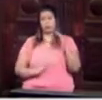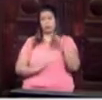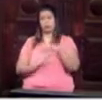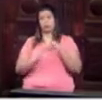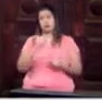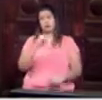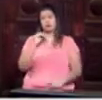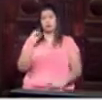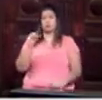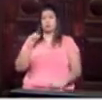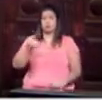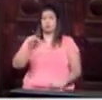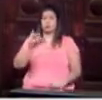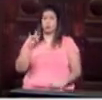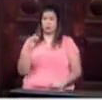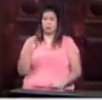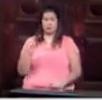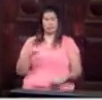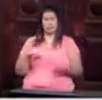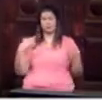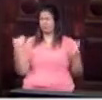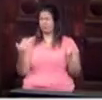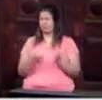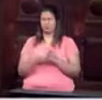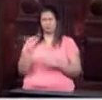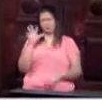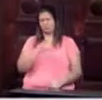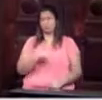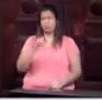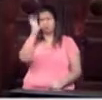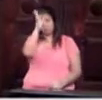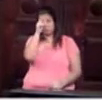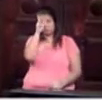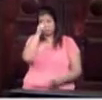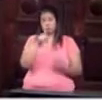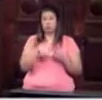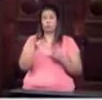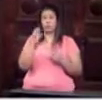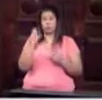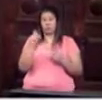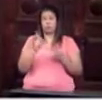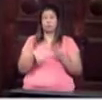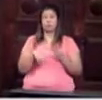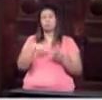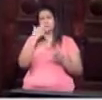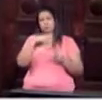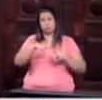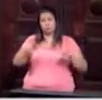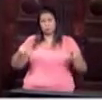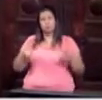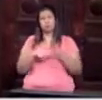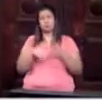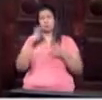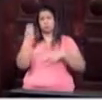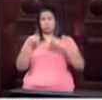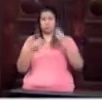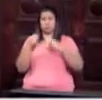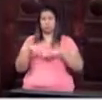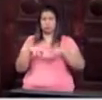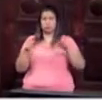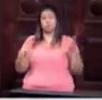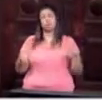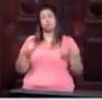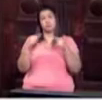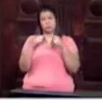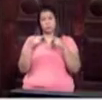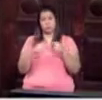Aí não é hortifruti, aí não é lácteo, aí é tudo que se enquadre neste setor. Portanto, mais um elemento, e mais, nesse caso, em todos os casos,